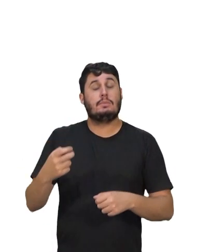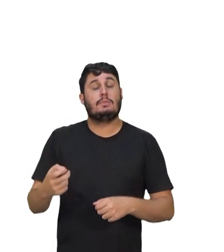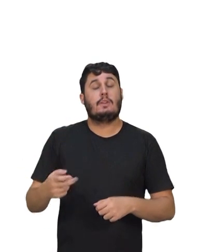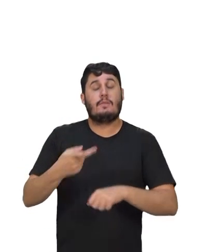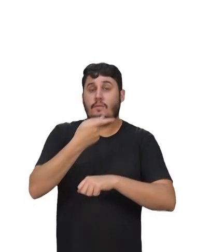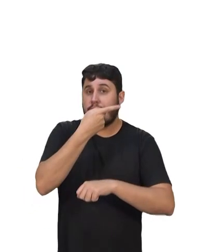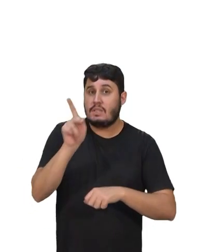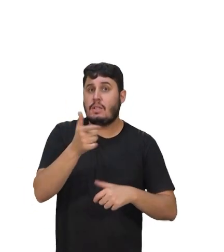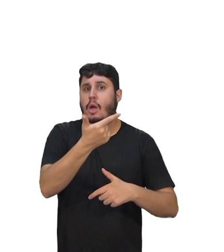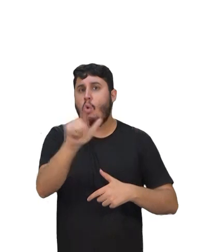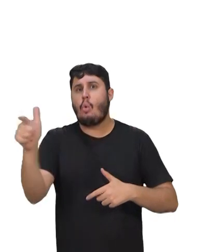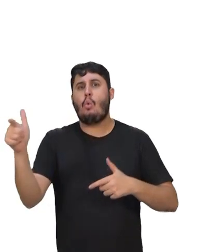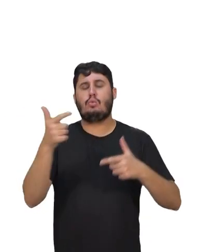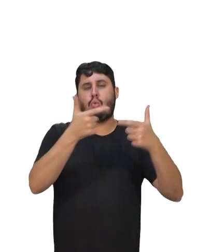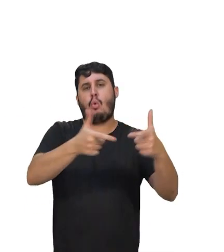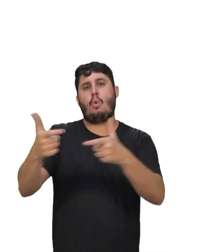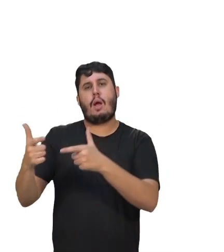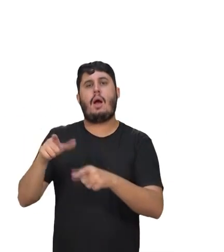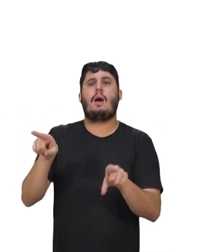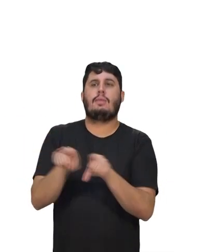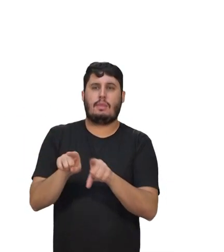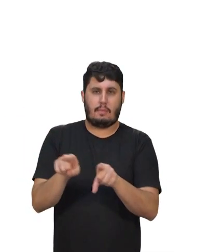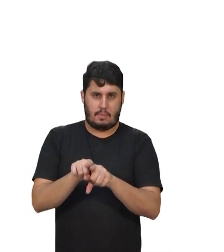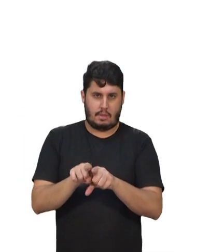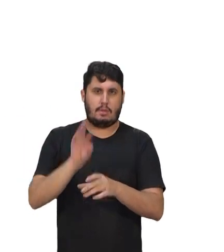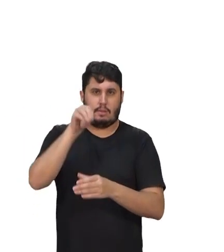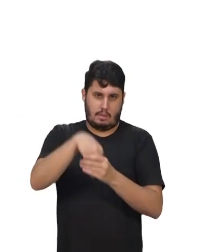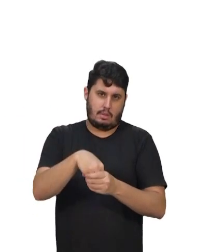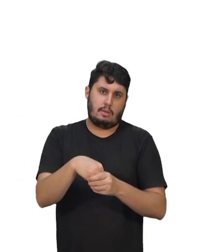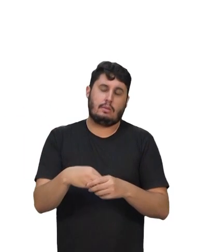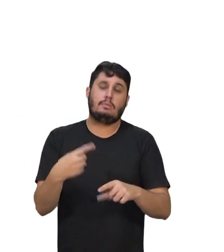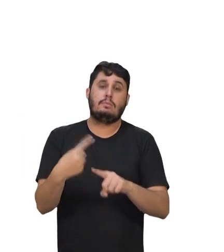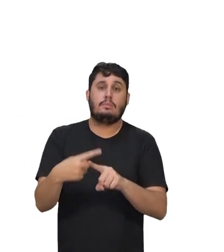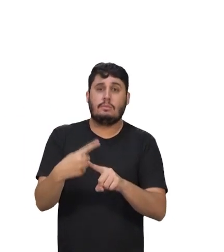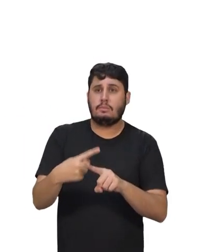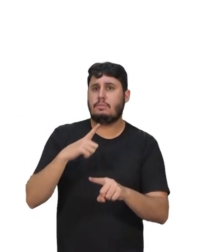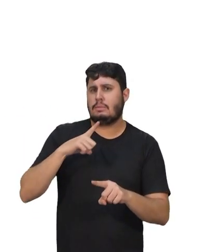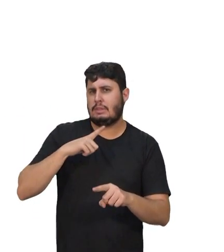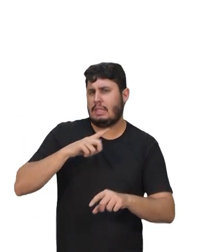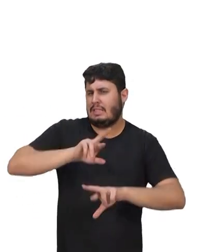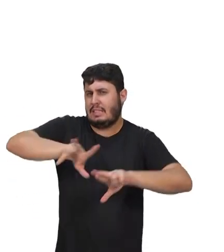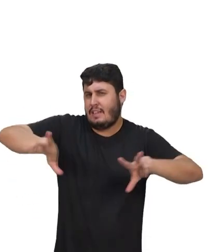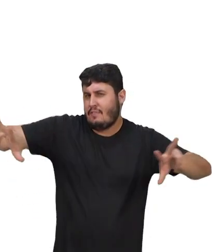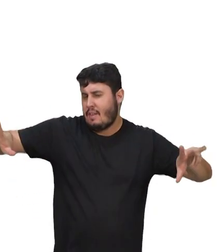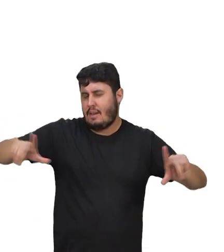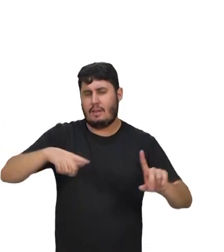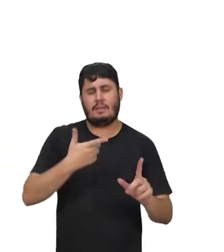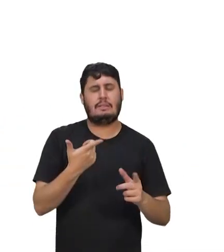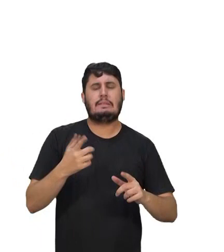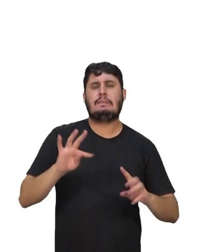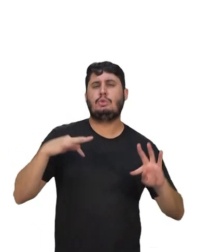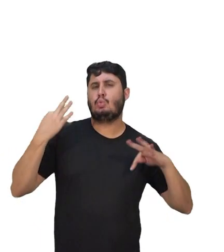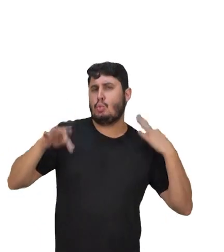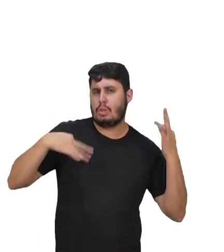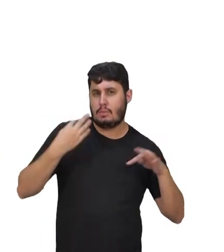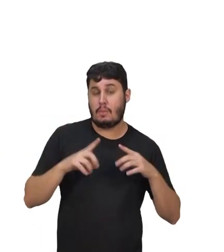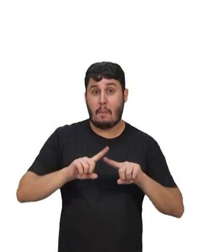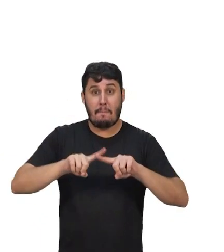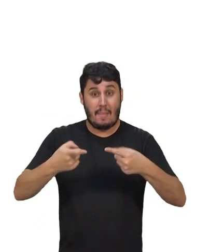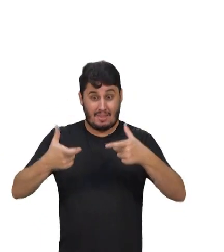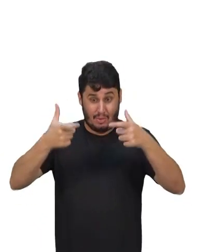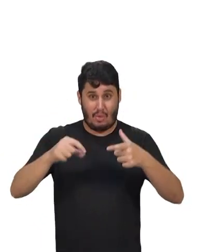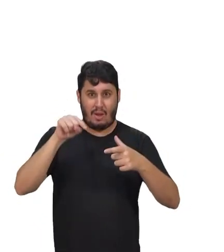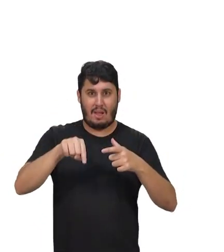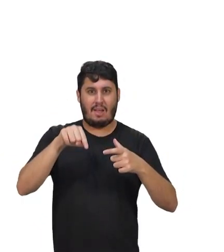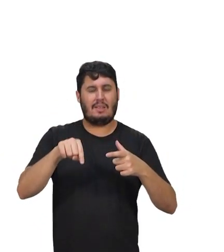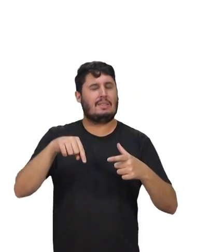visitantes nas demais atrações, e são muitas que tem o país, naturais e arqueológicas. Mas a cidadezinha Inca tem um imã inegável.